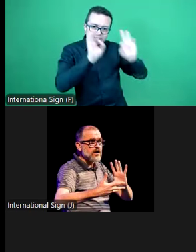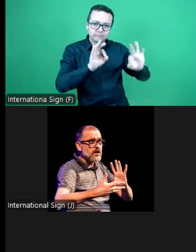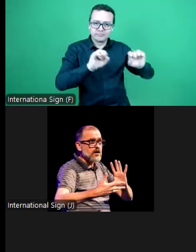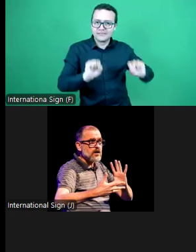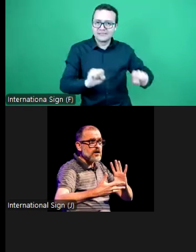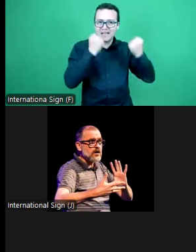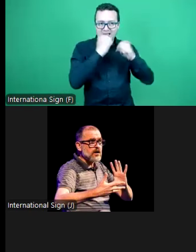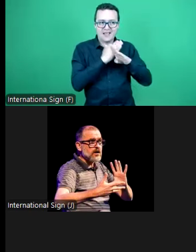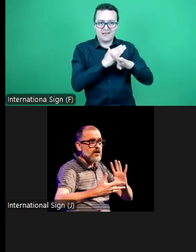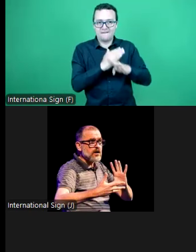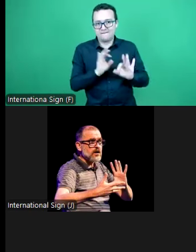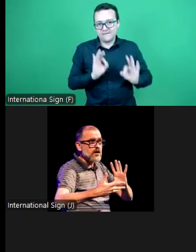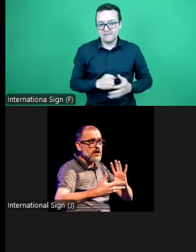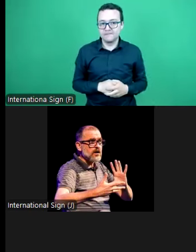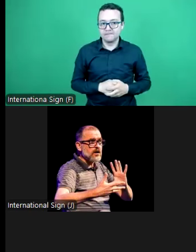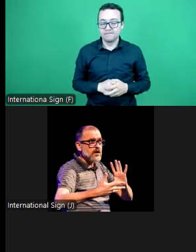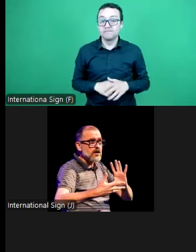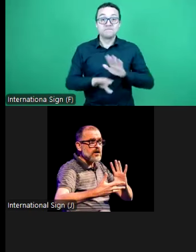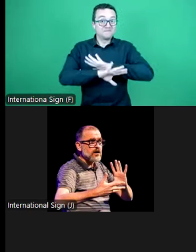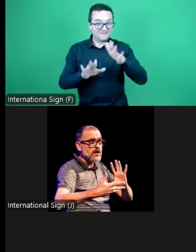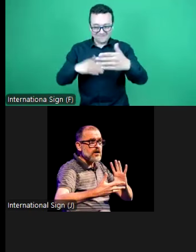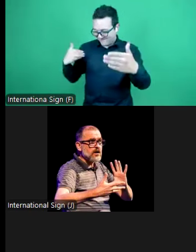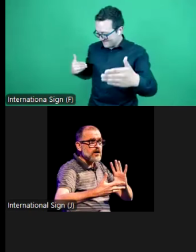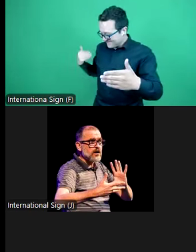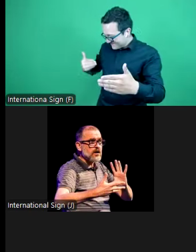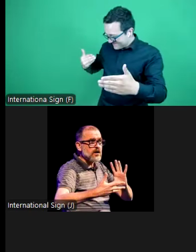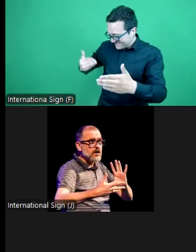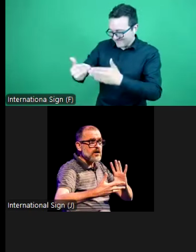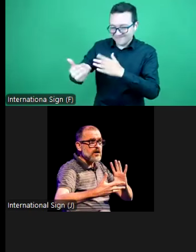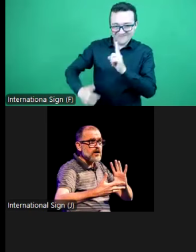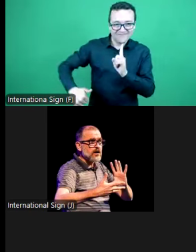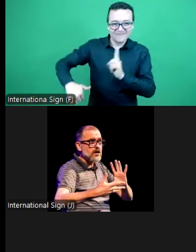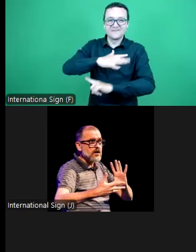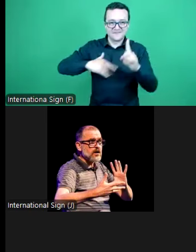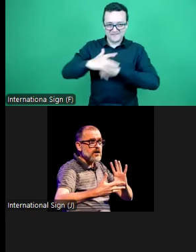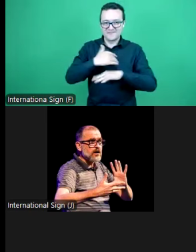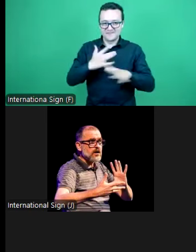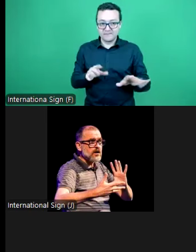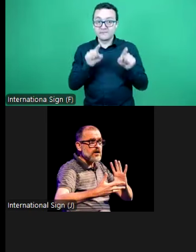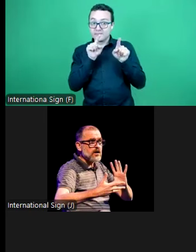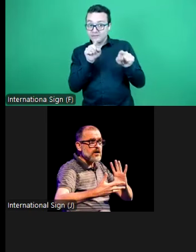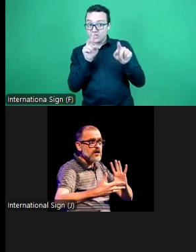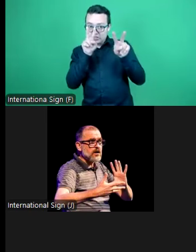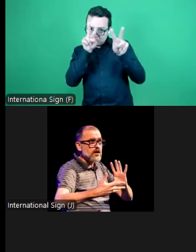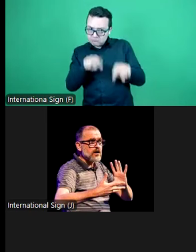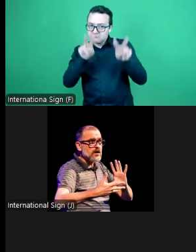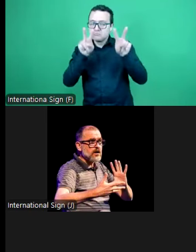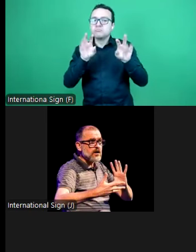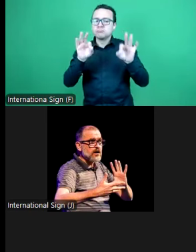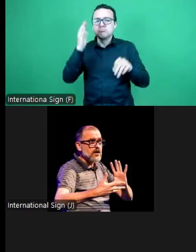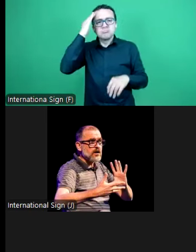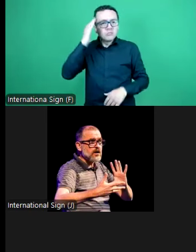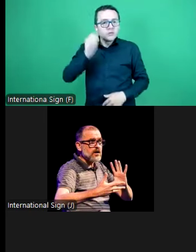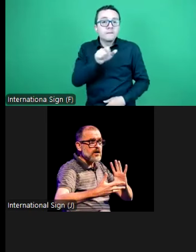Faça o certo e faça com segurança. Então, agora podemos ver aqui e